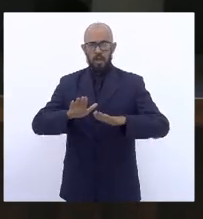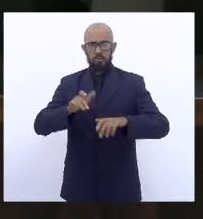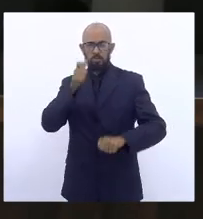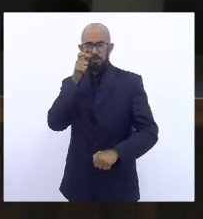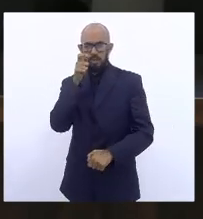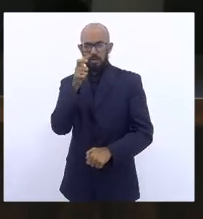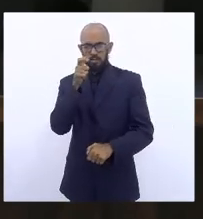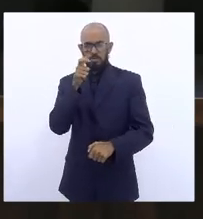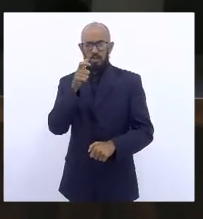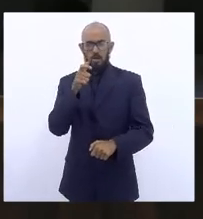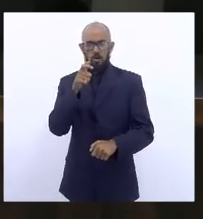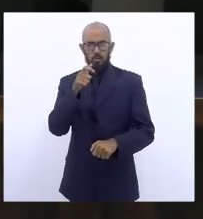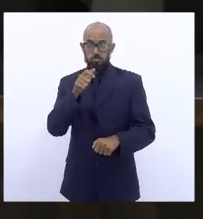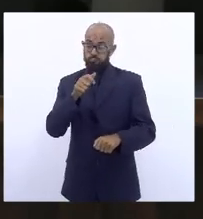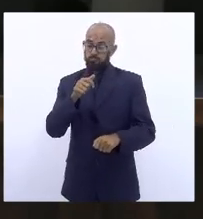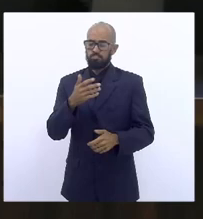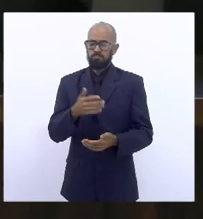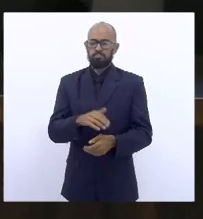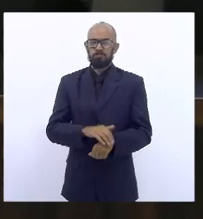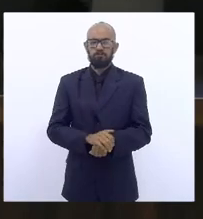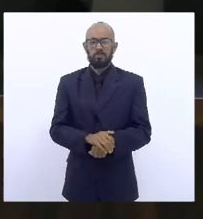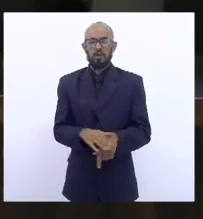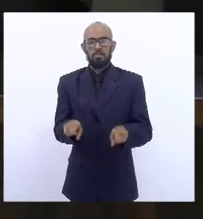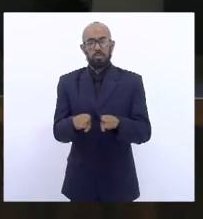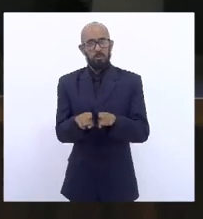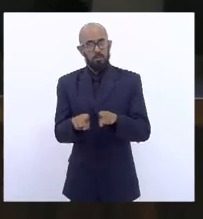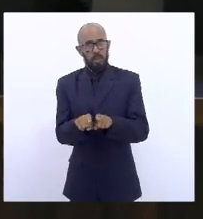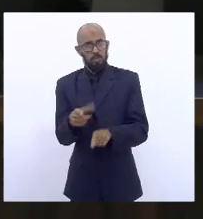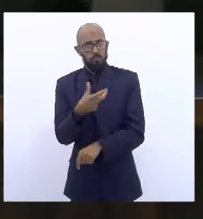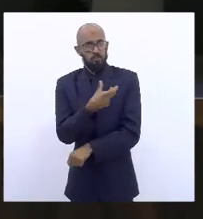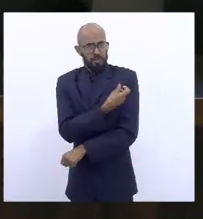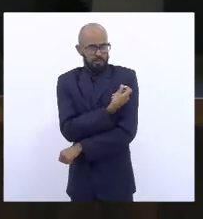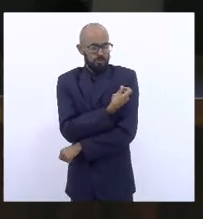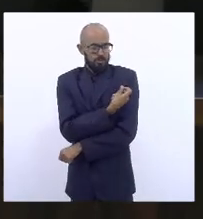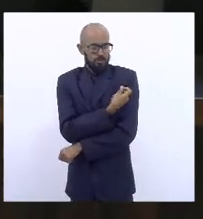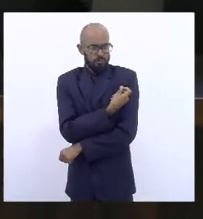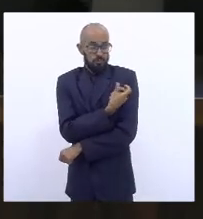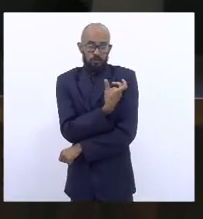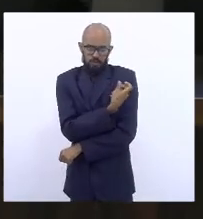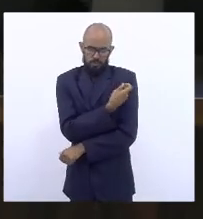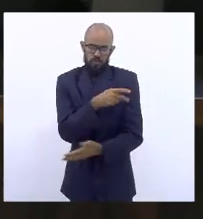atenção e muita prudência, e muita vacina, e muita vacina.